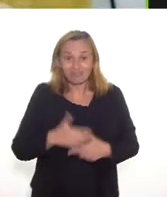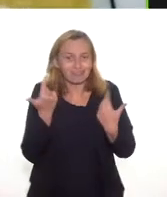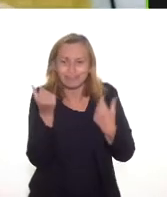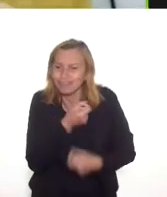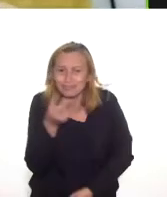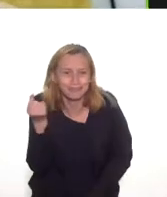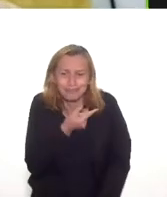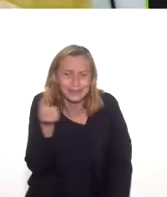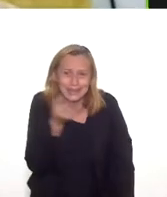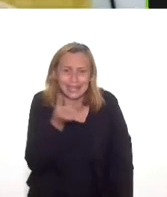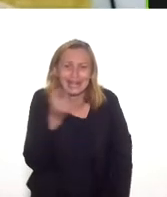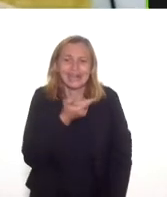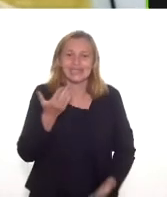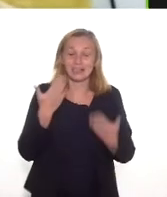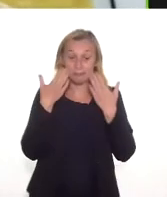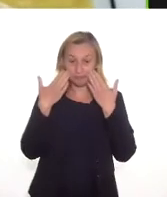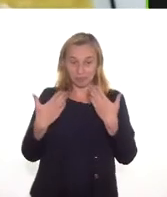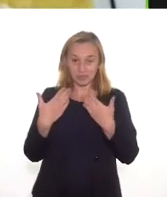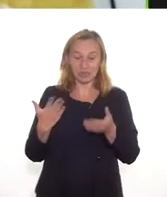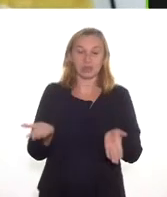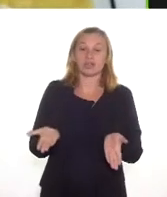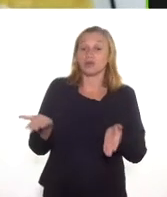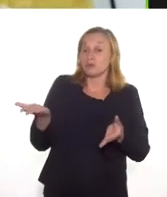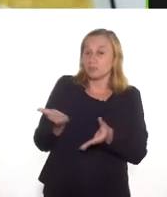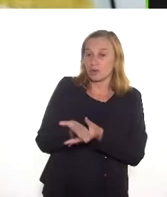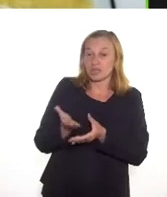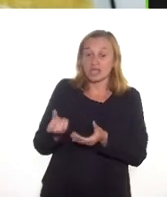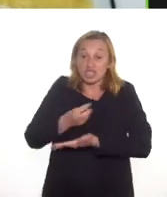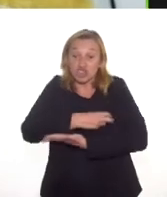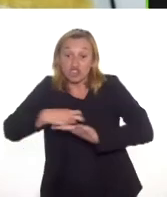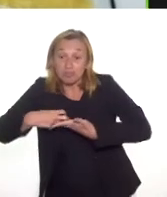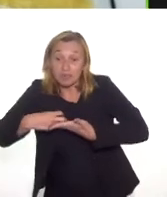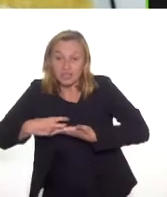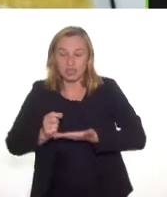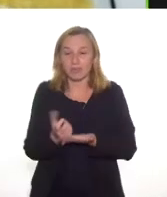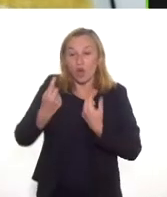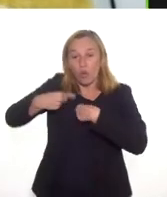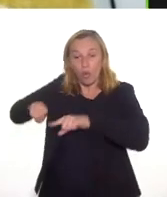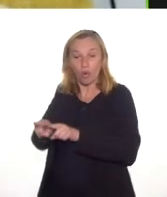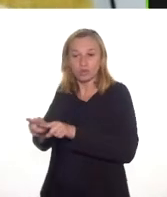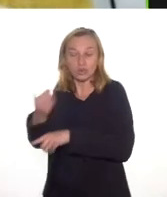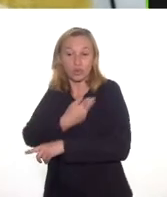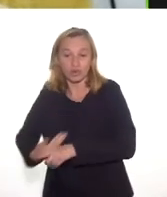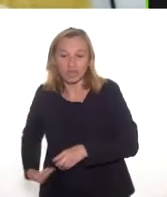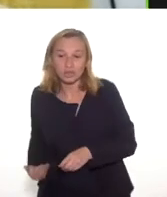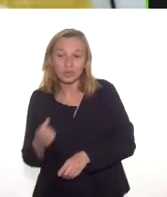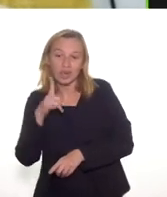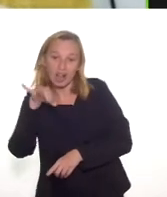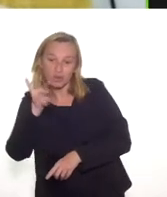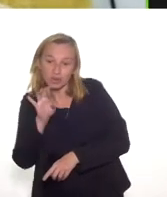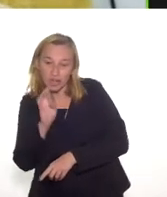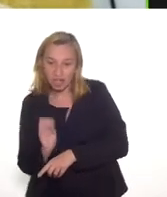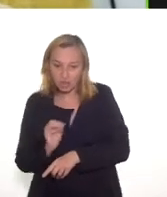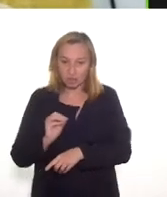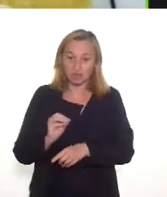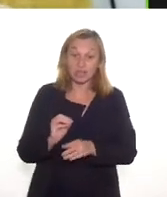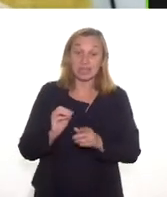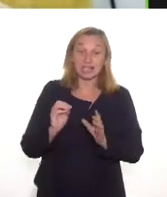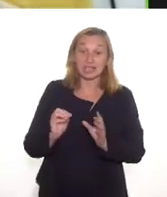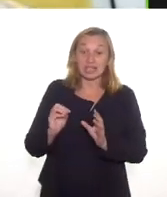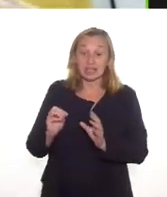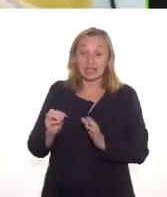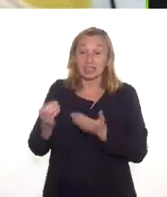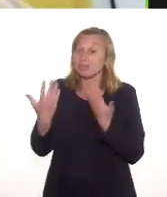piada. Apresentou um processo de impeachment contra o governador Cláudio Castro e que merece o